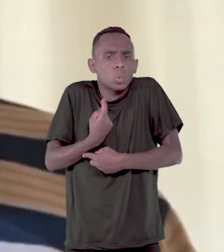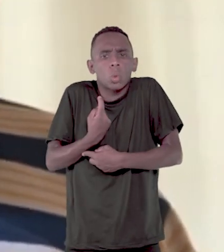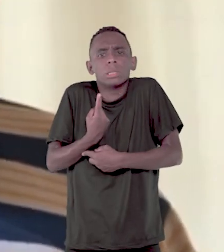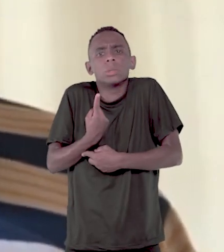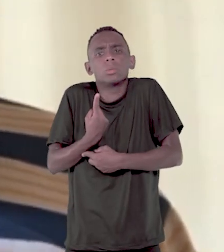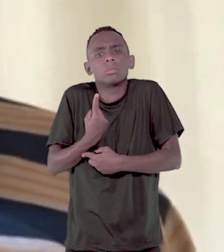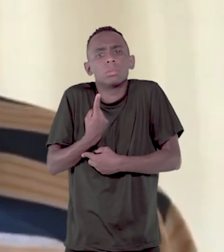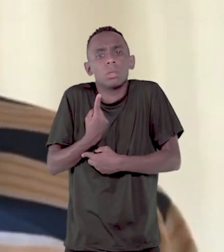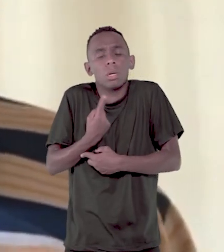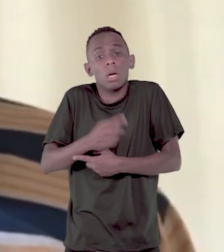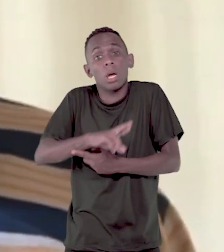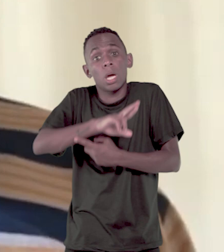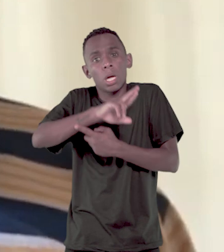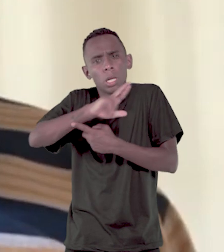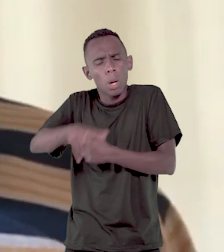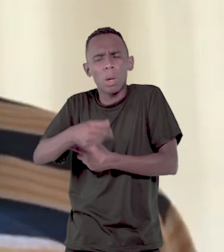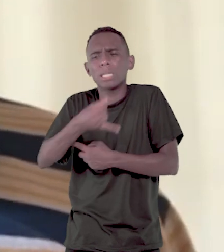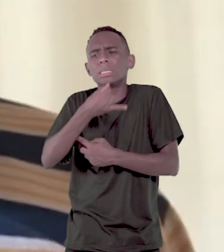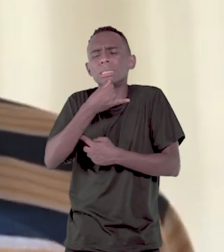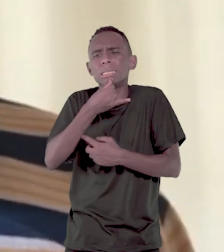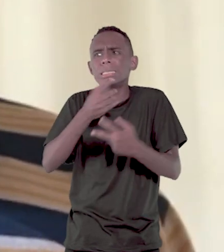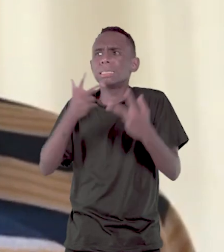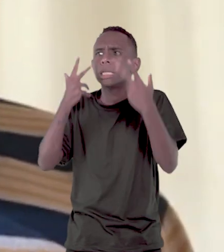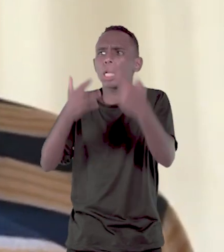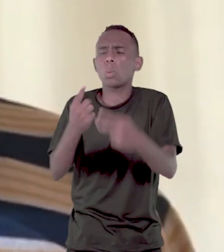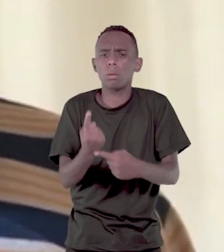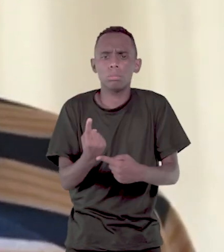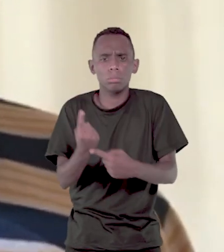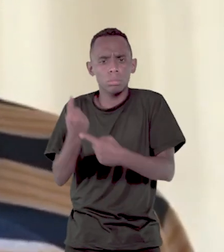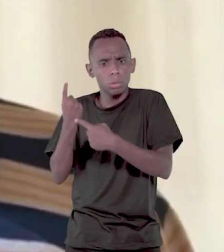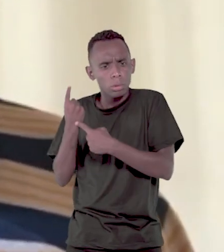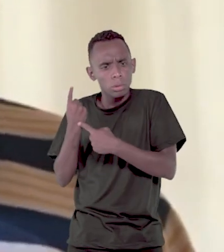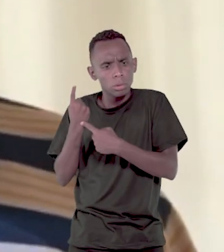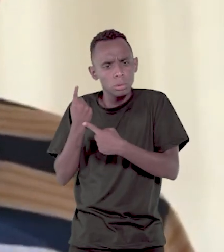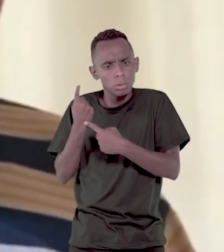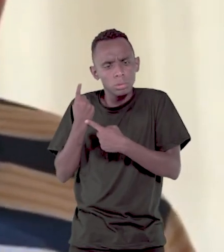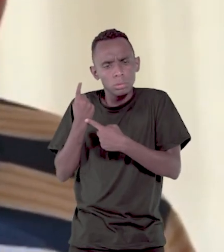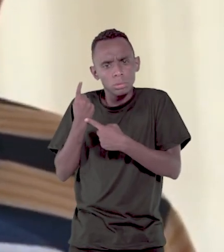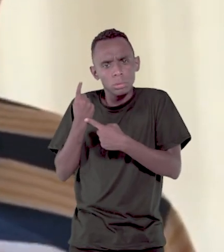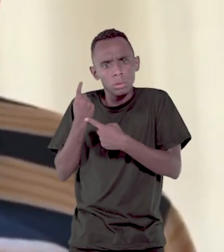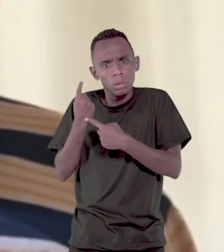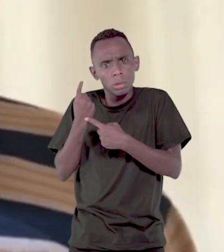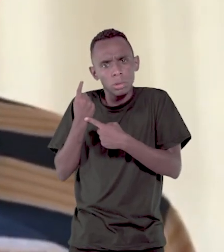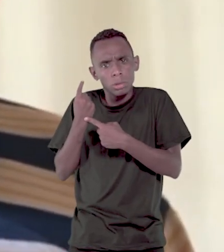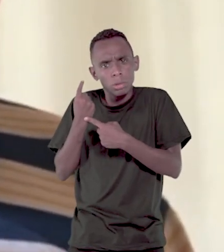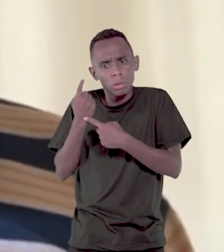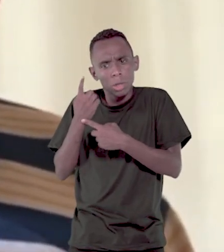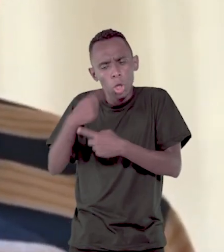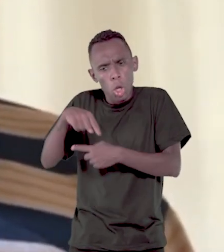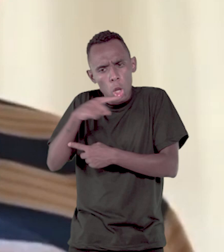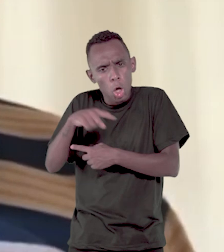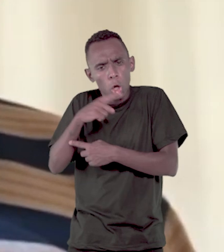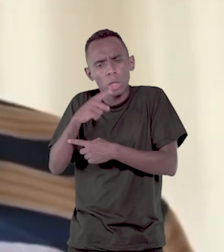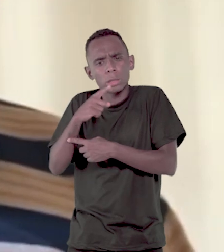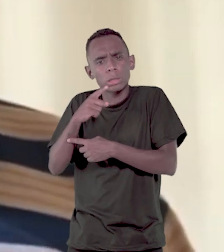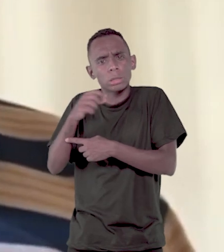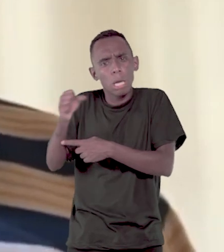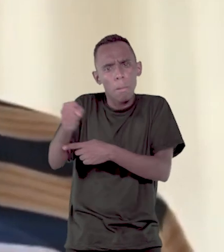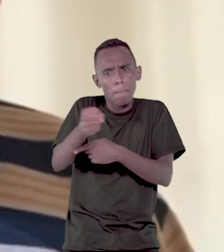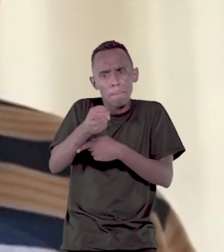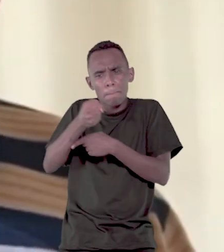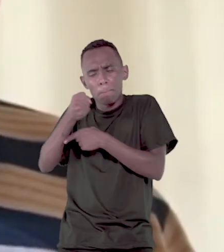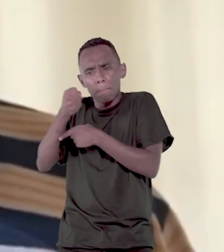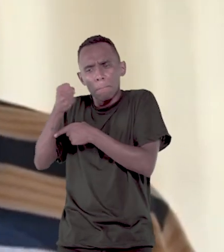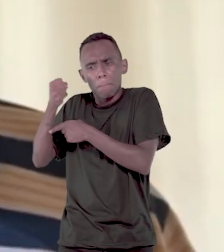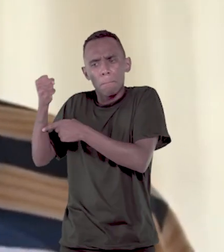varal. Não é a mesma tristeza de quando, cajados e ferrugem, cerrávamos as portas